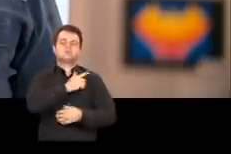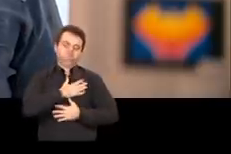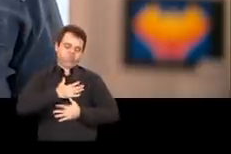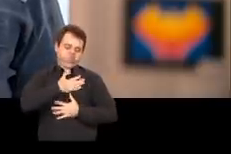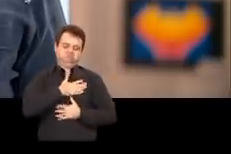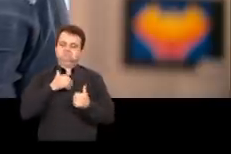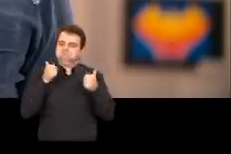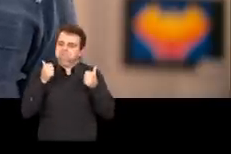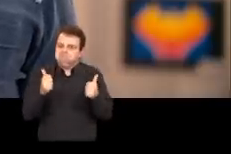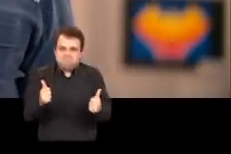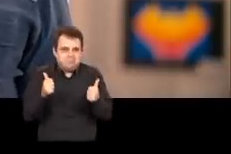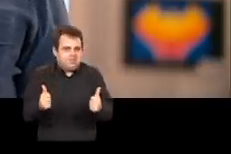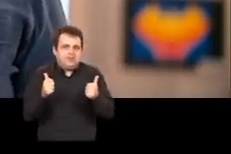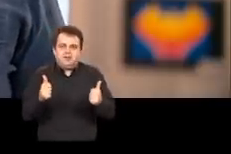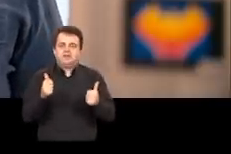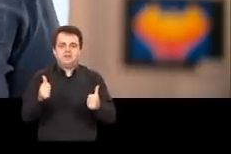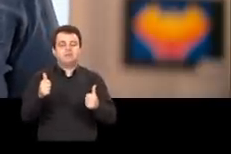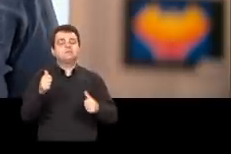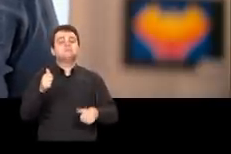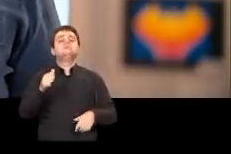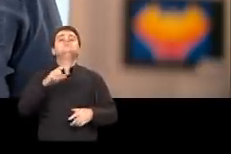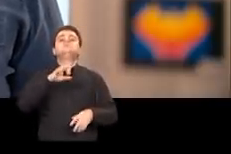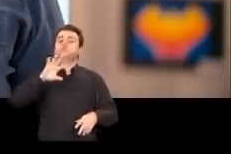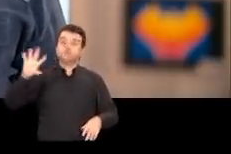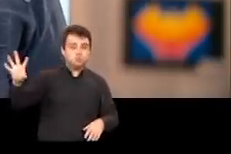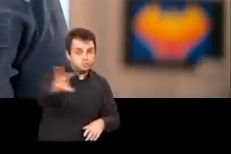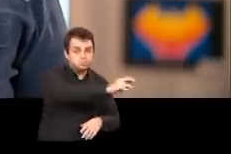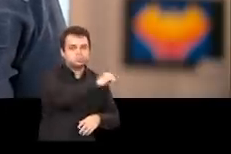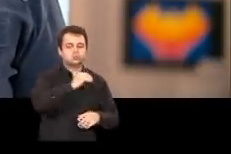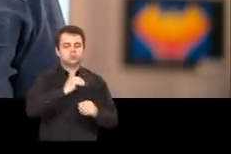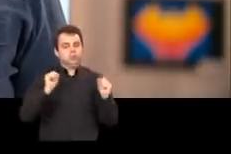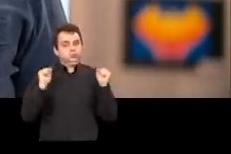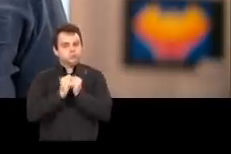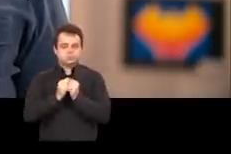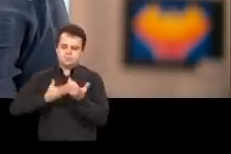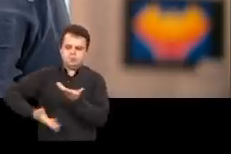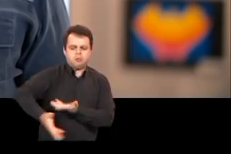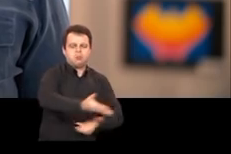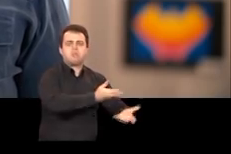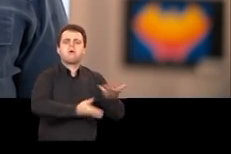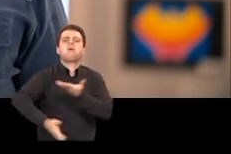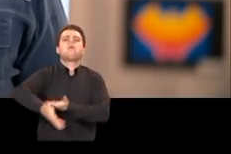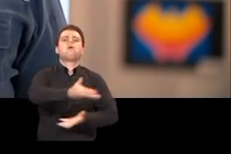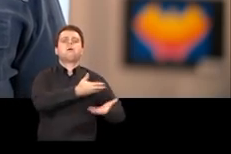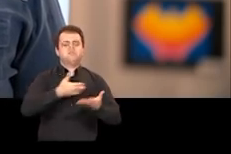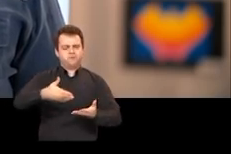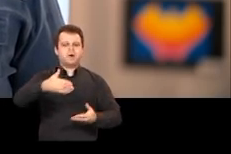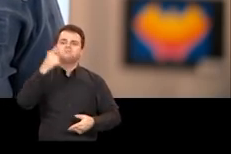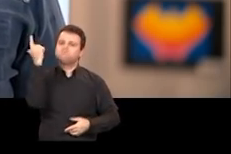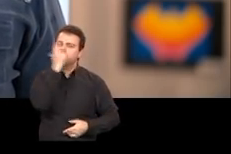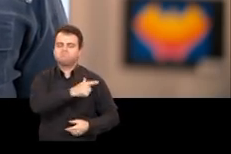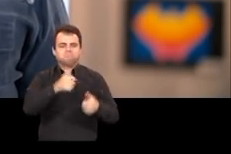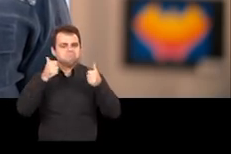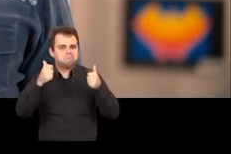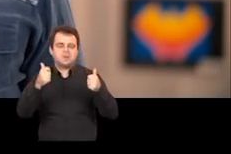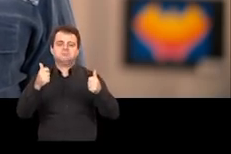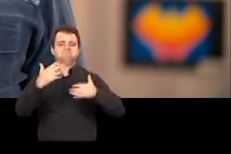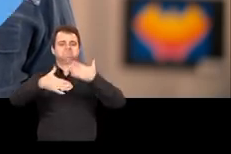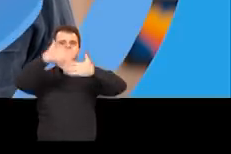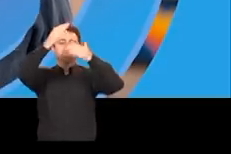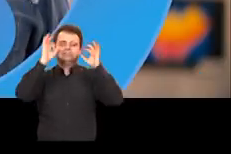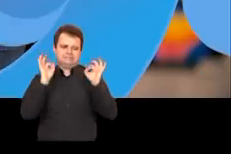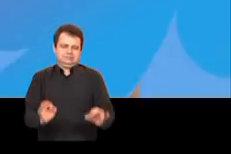possível. Tenho certeza que, com o envolvimento de todos, juntos nós teremos sucesso nas nossas